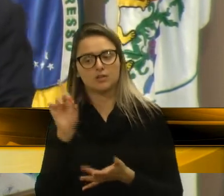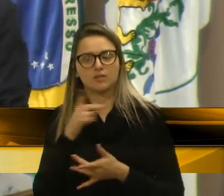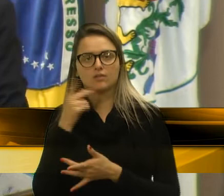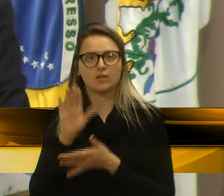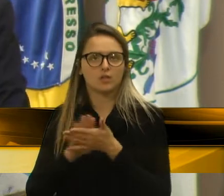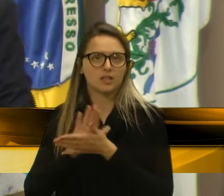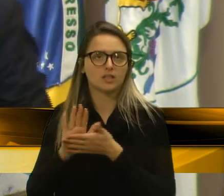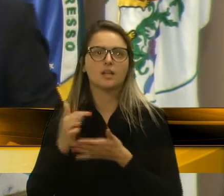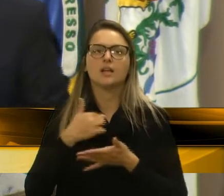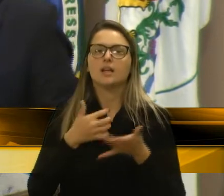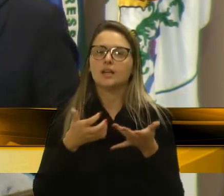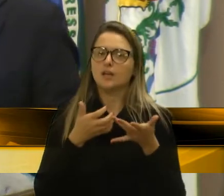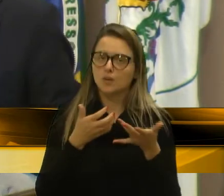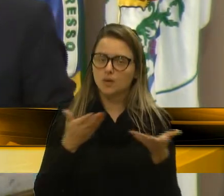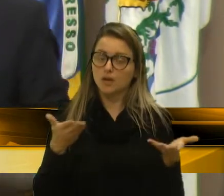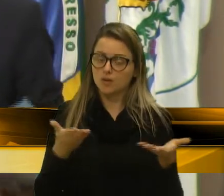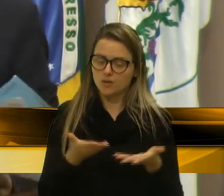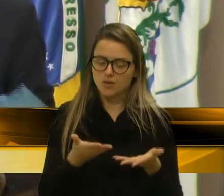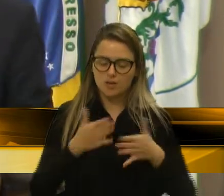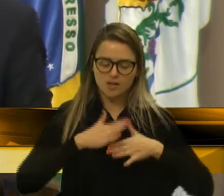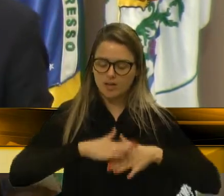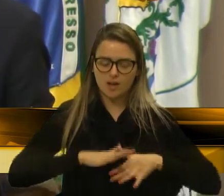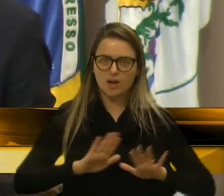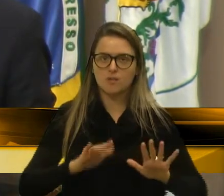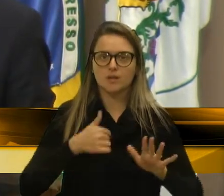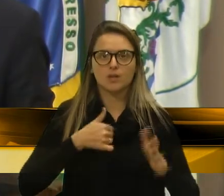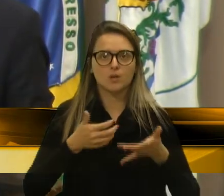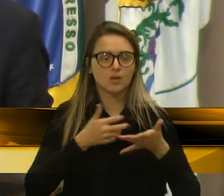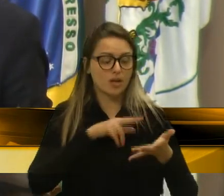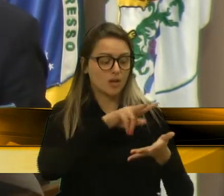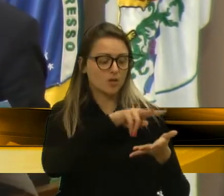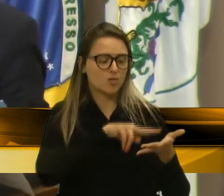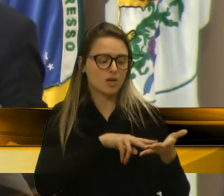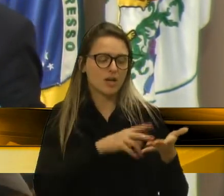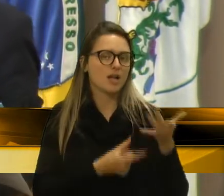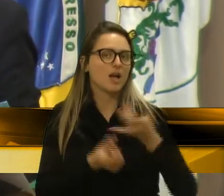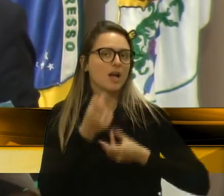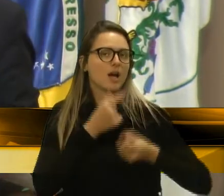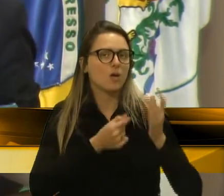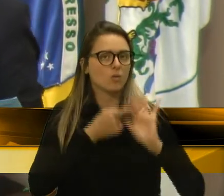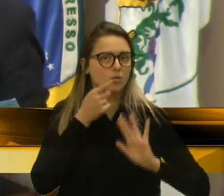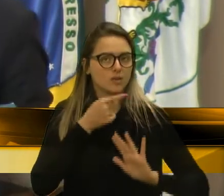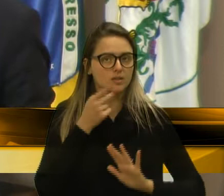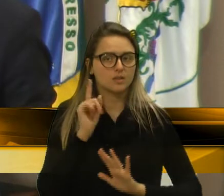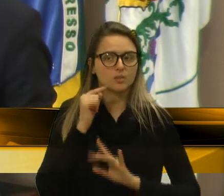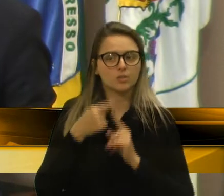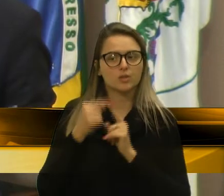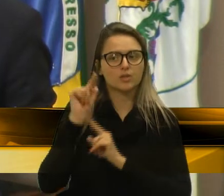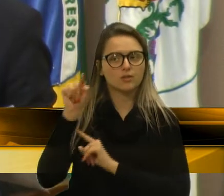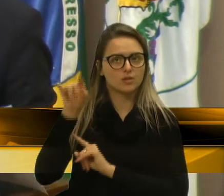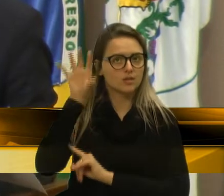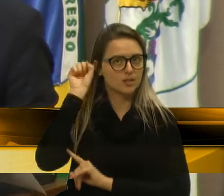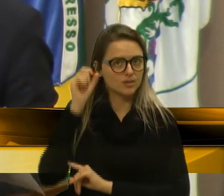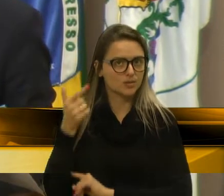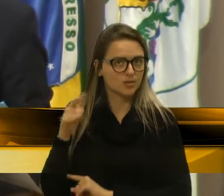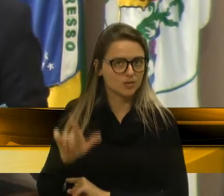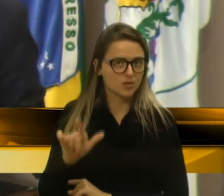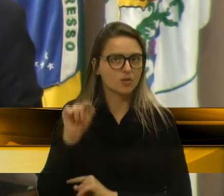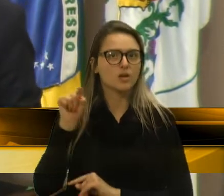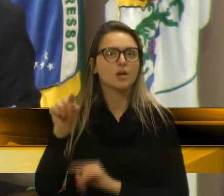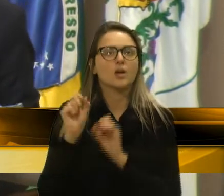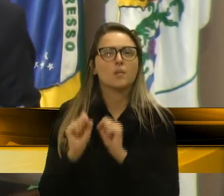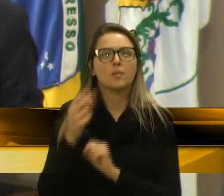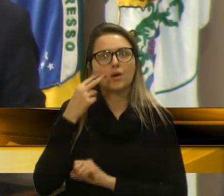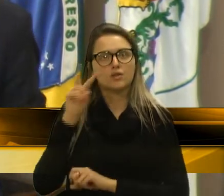quero com a maior tranquilidade, eu quero ler alguns trechos, porque talvez o senhor, ouvindo novamente, né, possa ver como